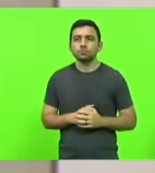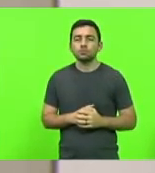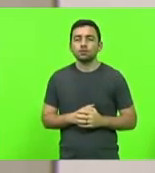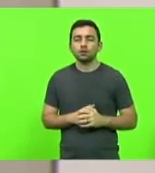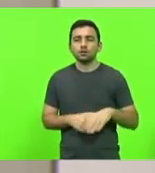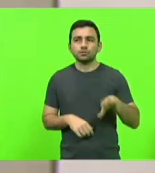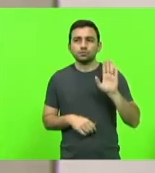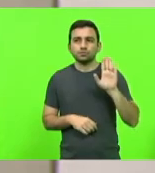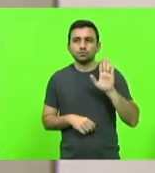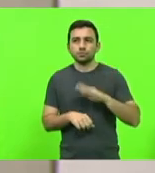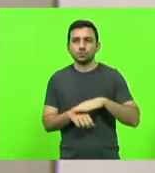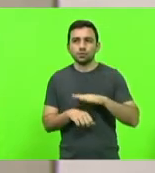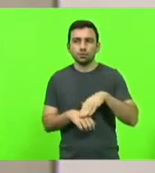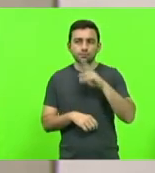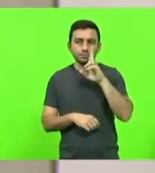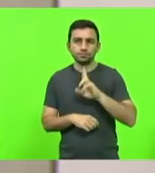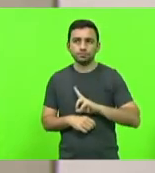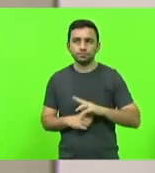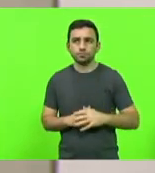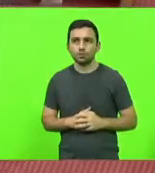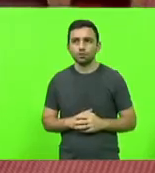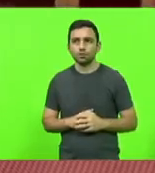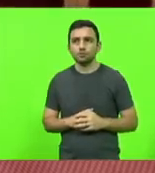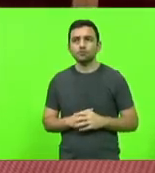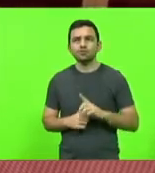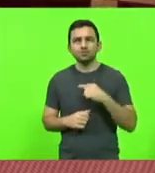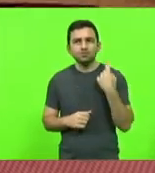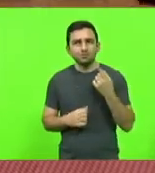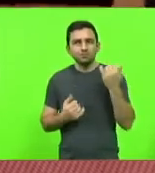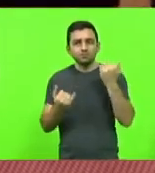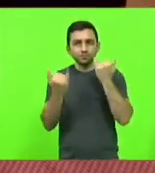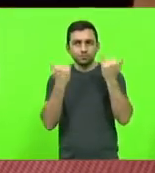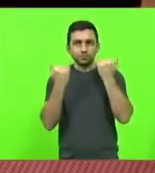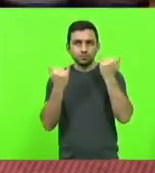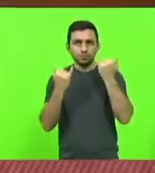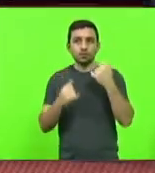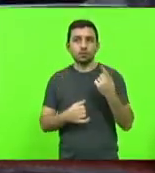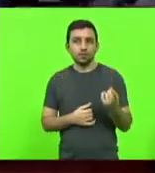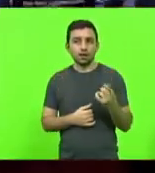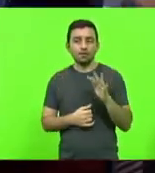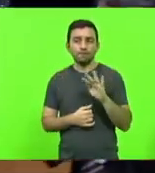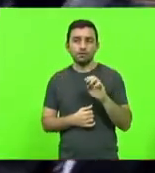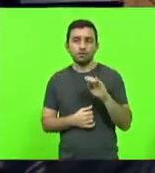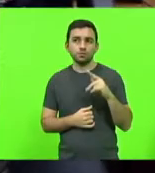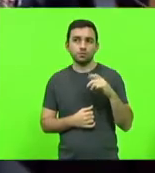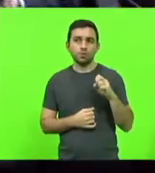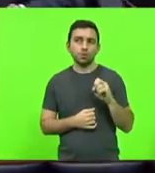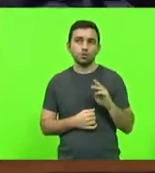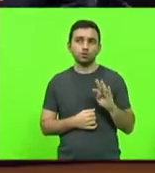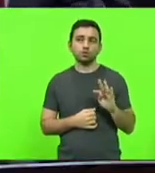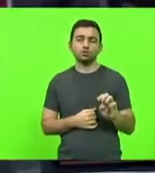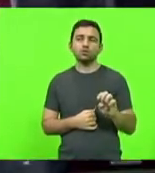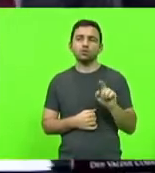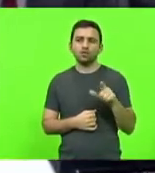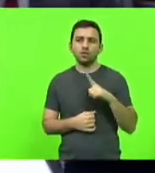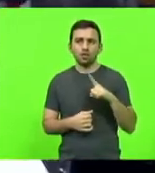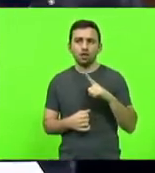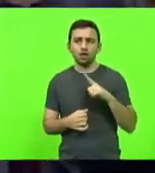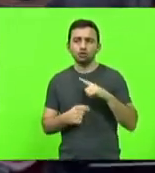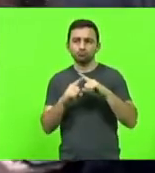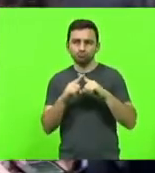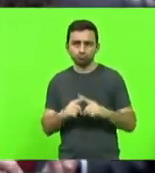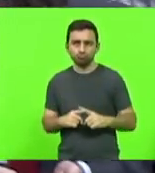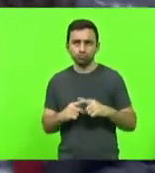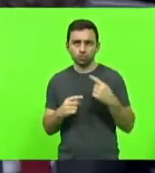autor deputado Ivan Atz. Nós temos informação que a FESPORT vai voltar com os Jogos Abertos, a gente já